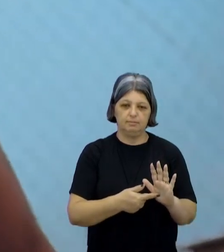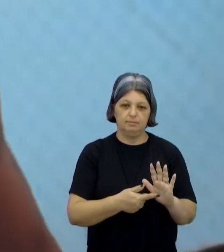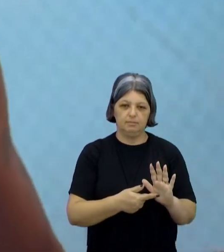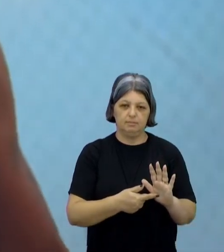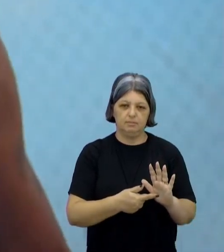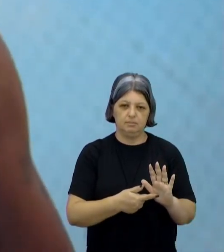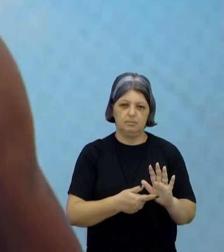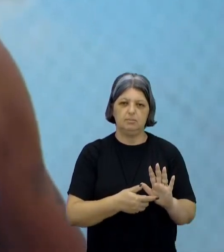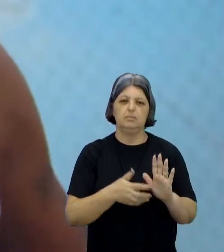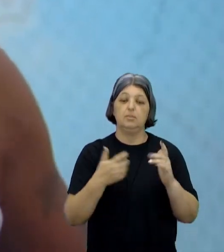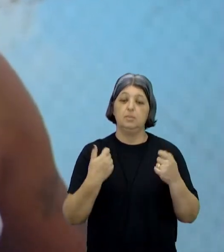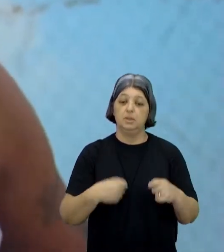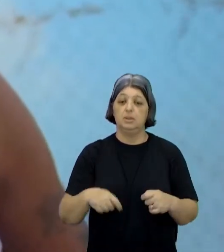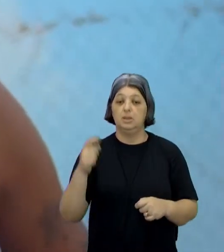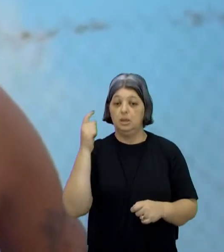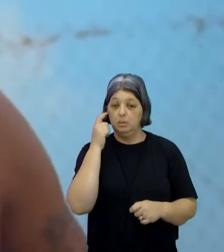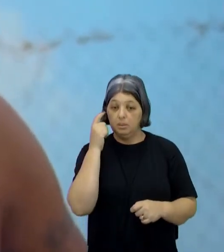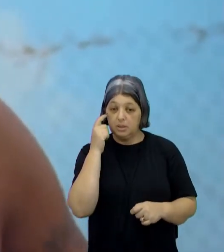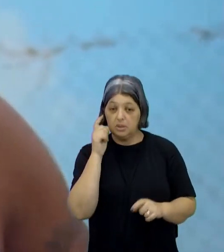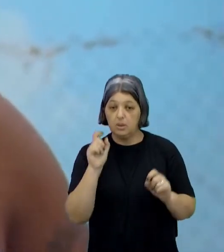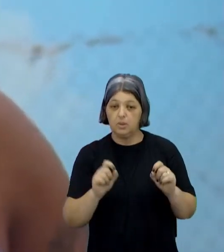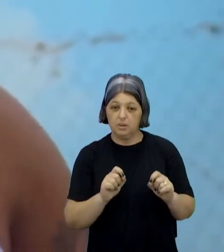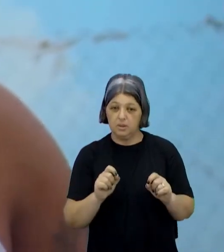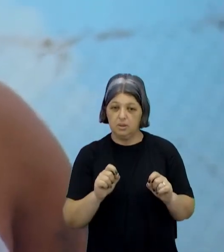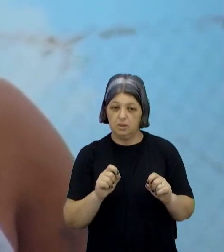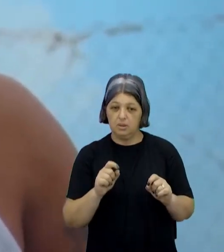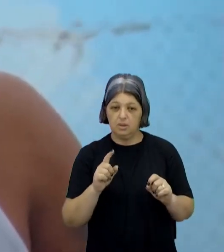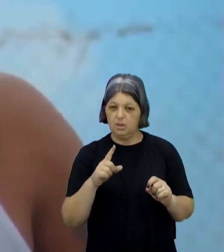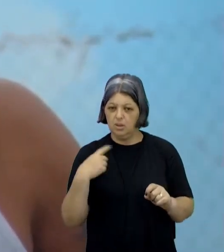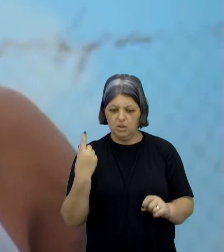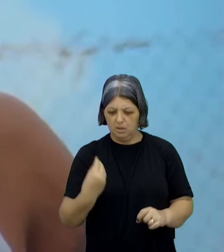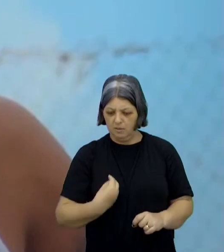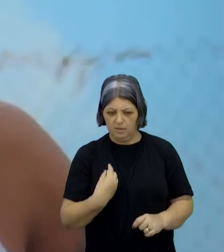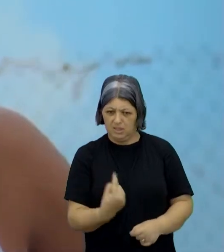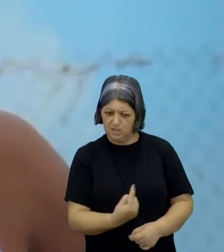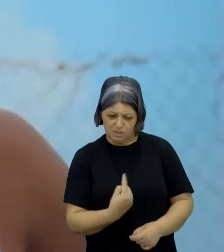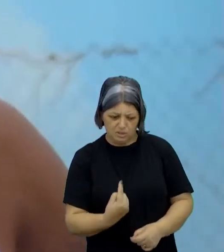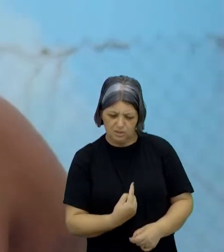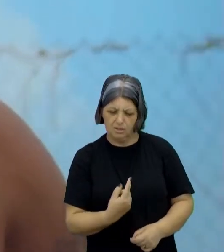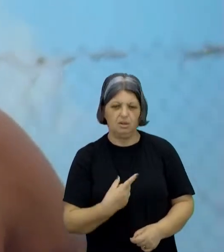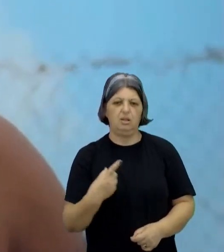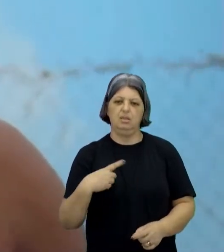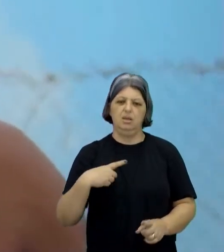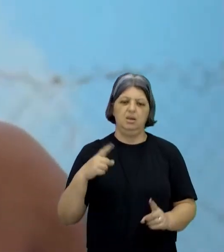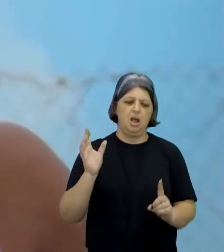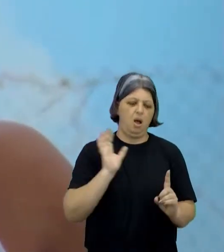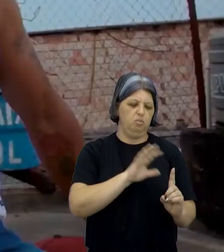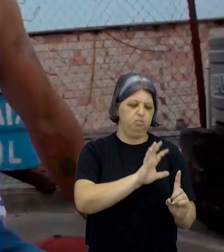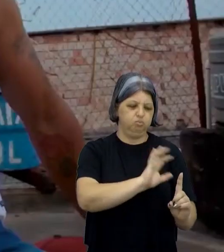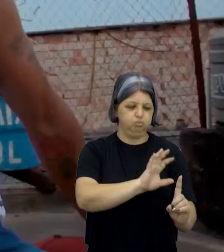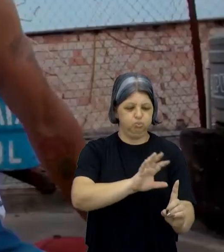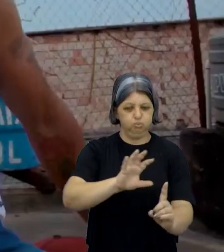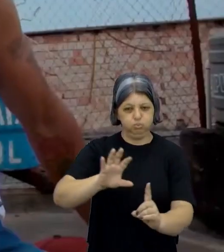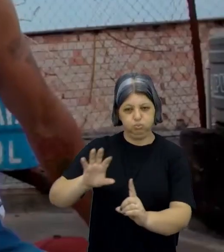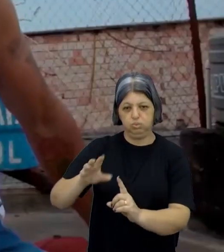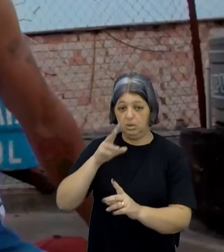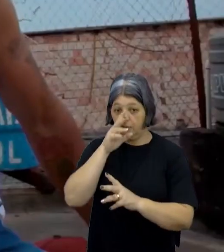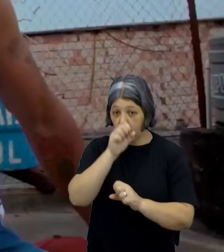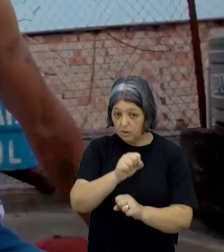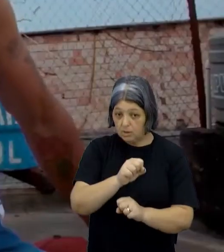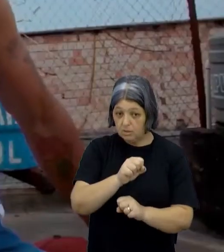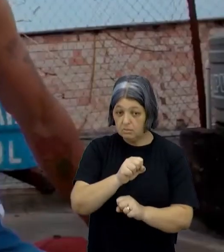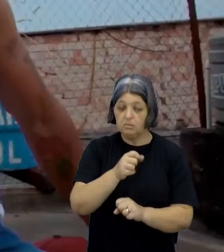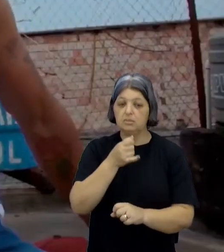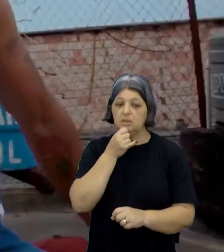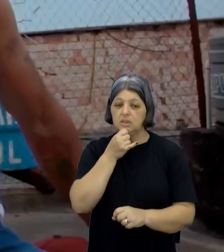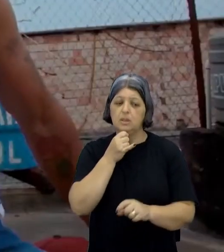você tem que partir do princípio que a gente não está sozinho no mundo. Existem muitas outras influências muito fortes sobre as pessoas. Ele, por exemplo,